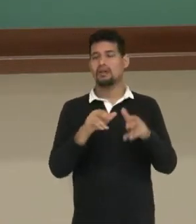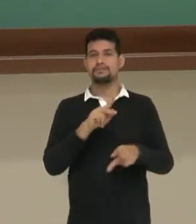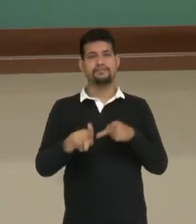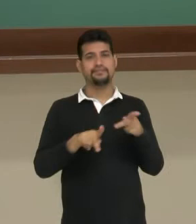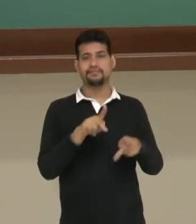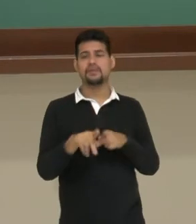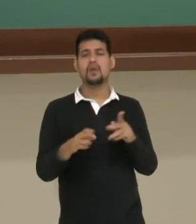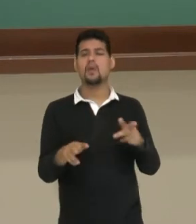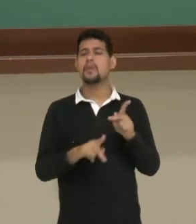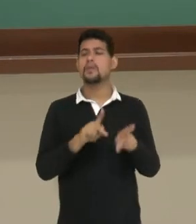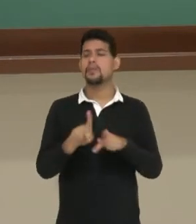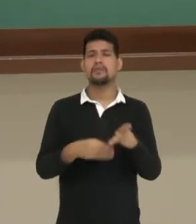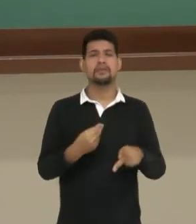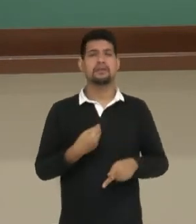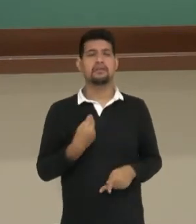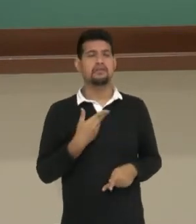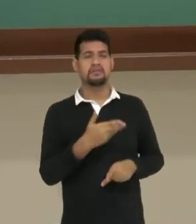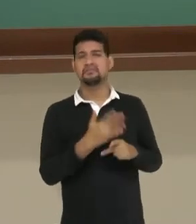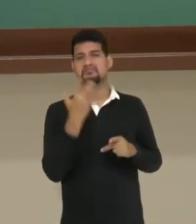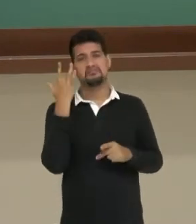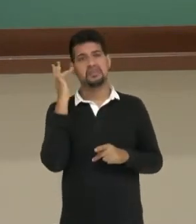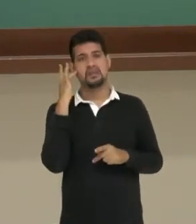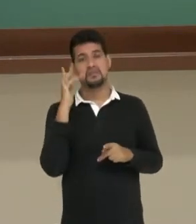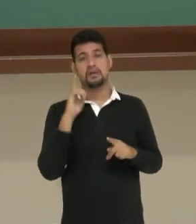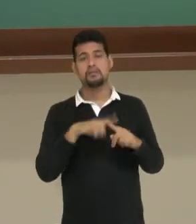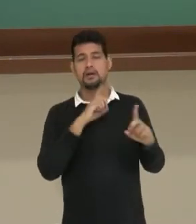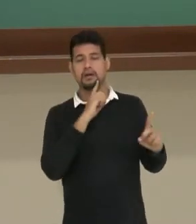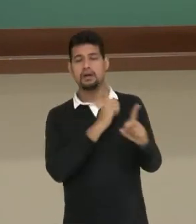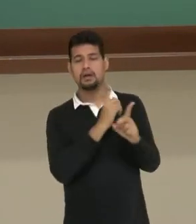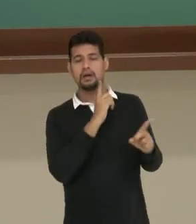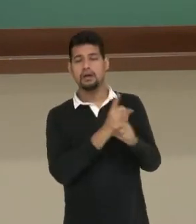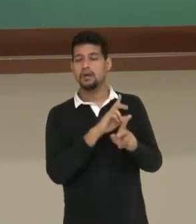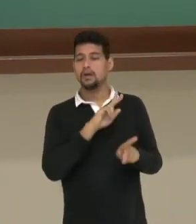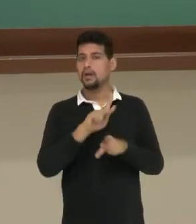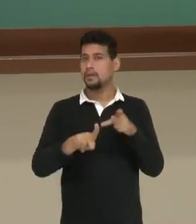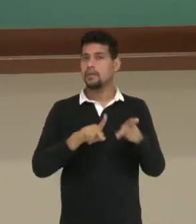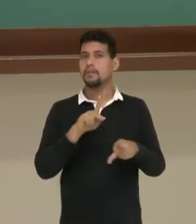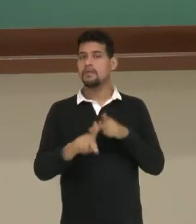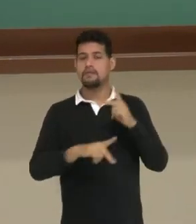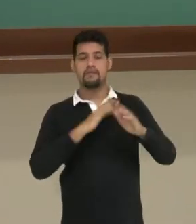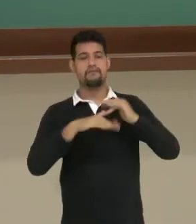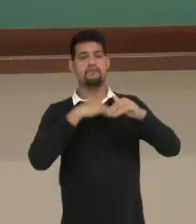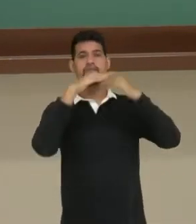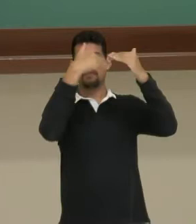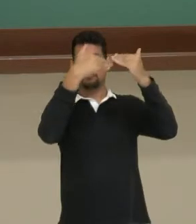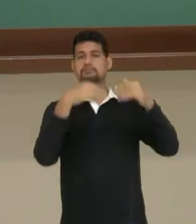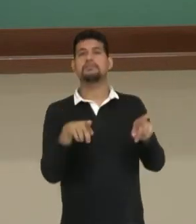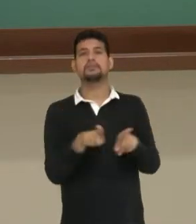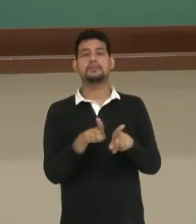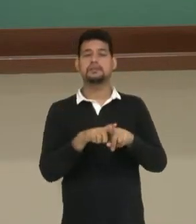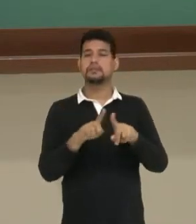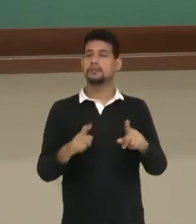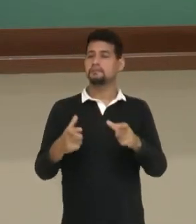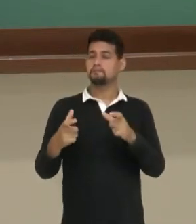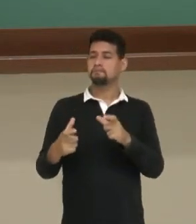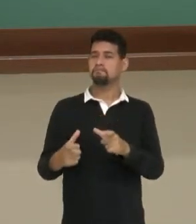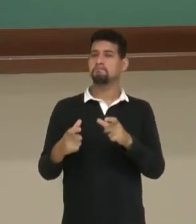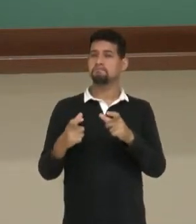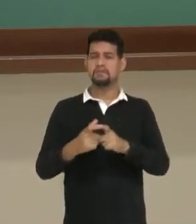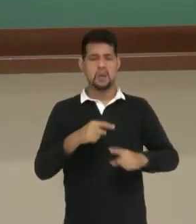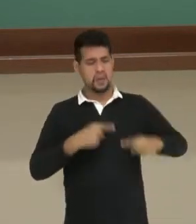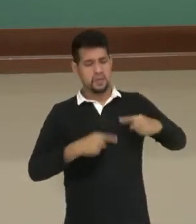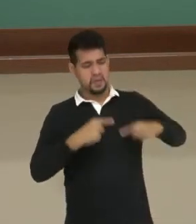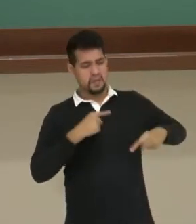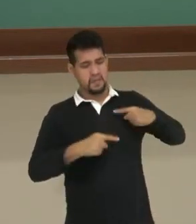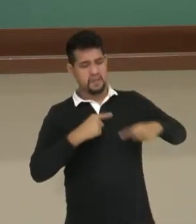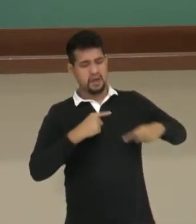que povo era esse que vivia ali, mas encontrou uma civilização desenvolvida, né? E no momento então que disputava a